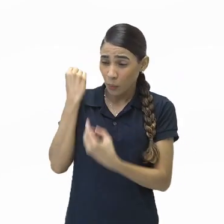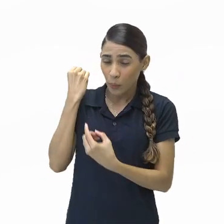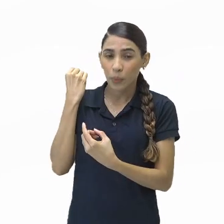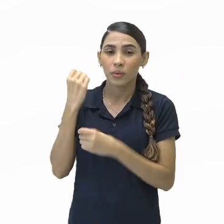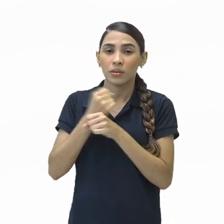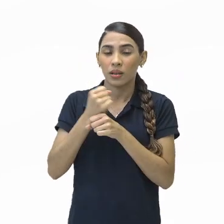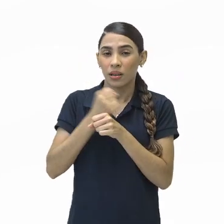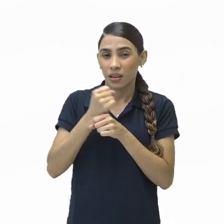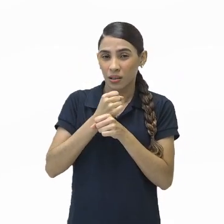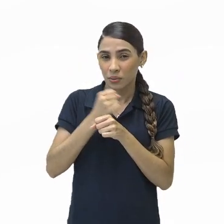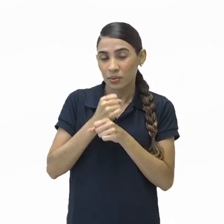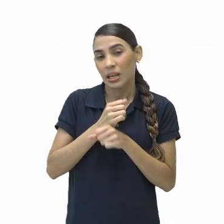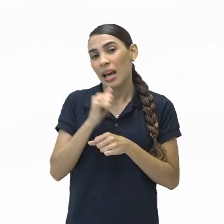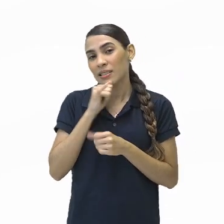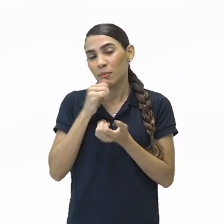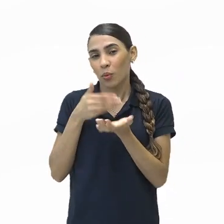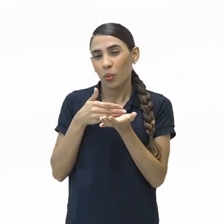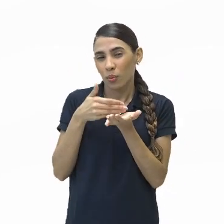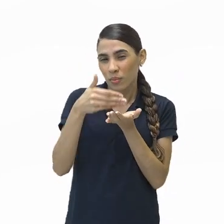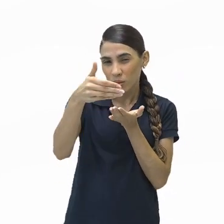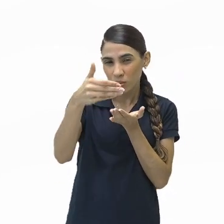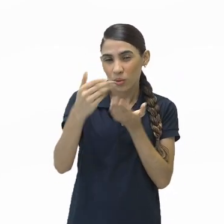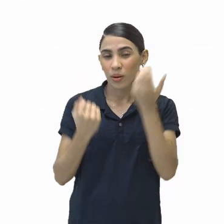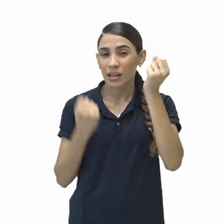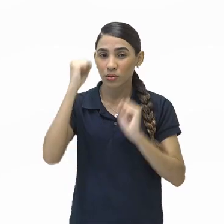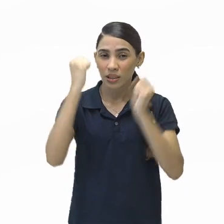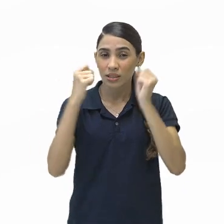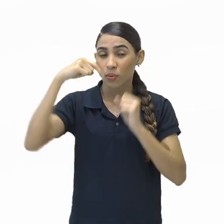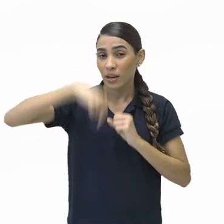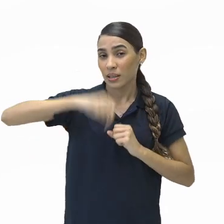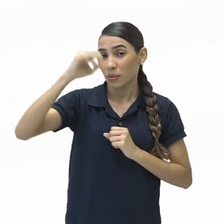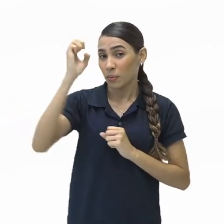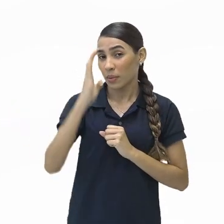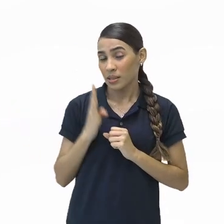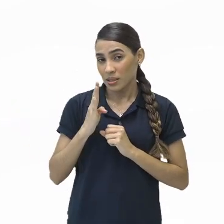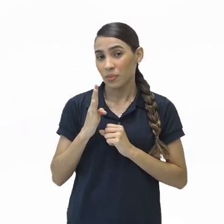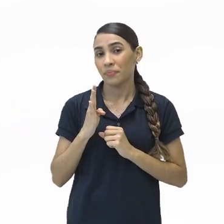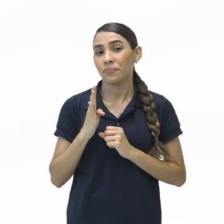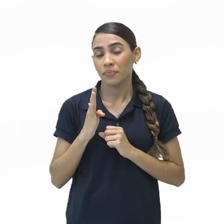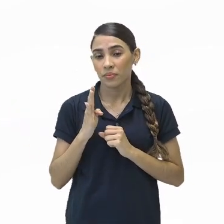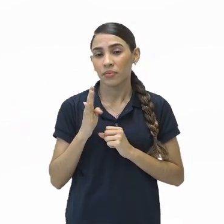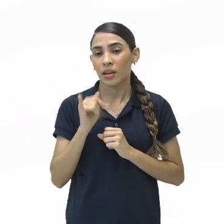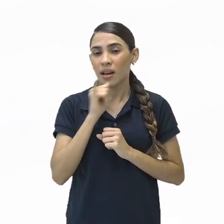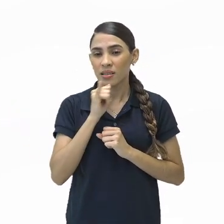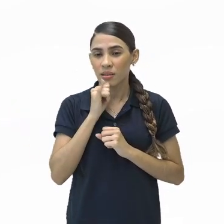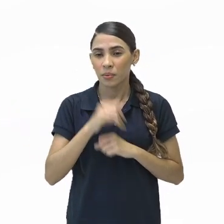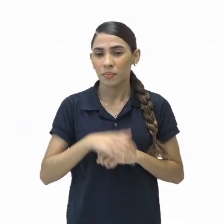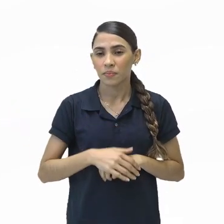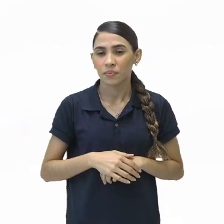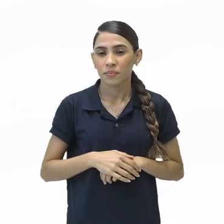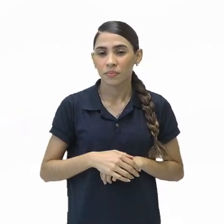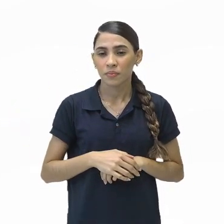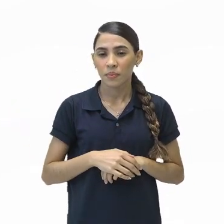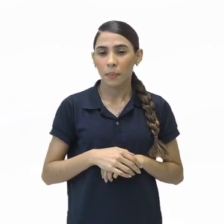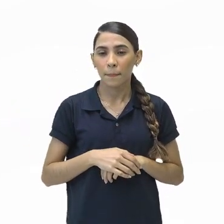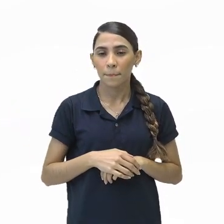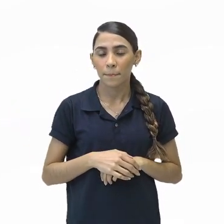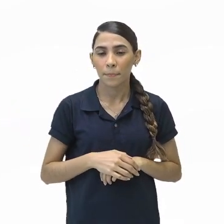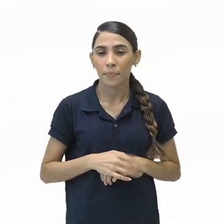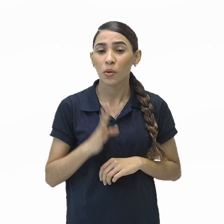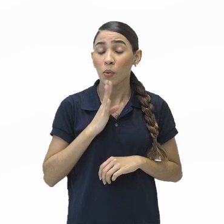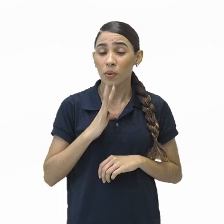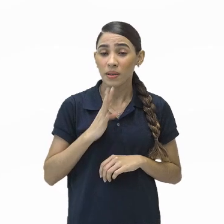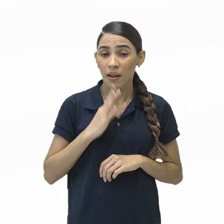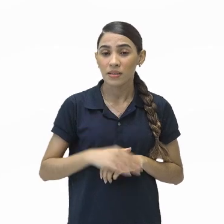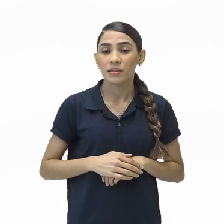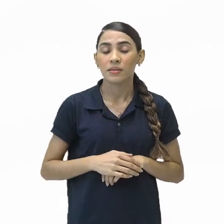anos atrás, né, que foi quando começou a industrialização no Brasil, a industrialização como a gente conhece,